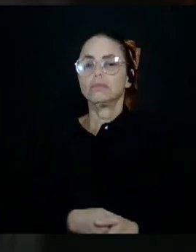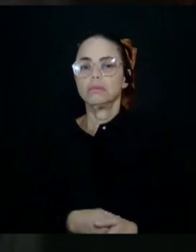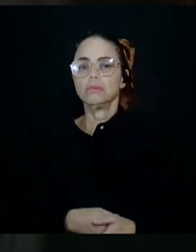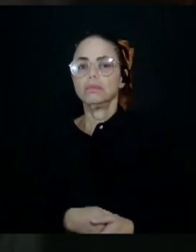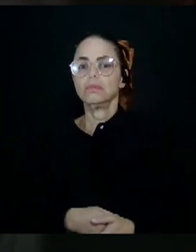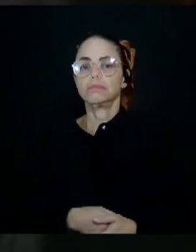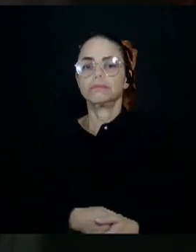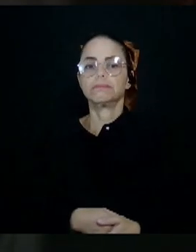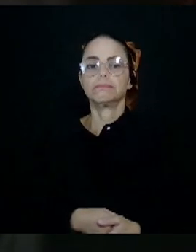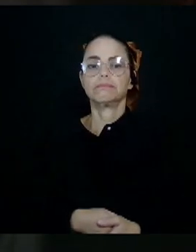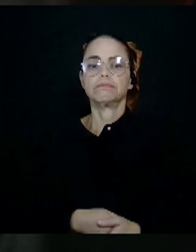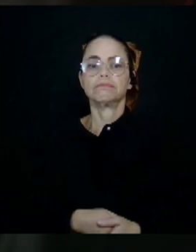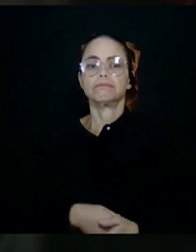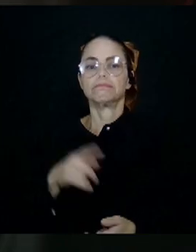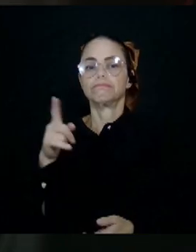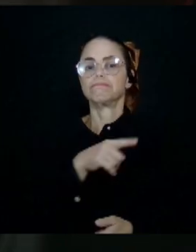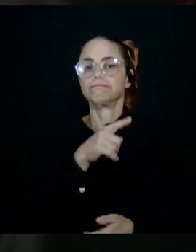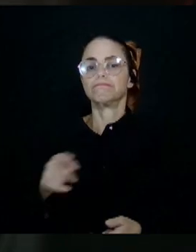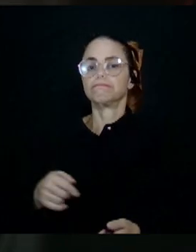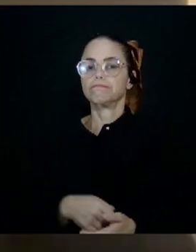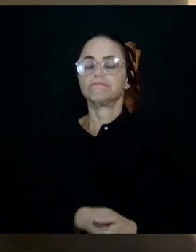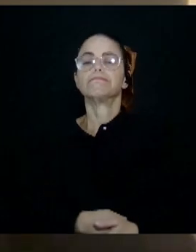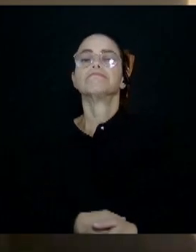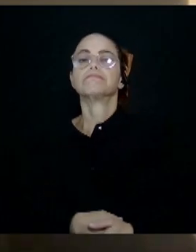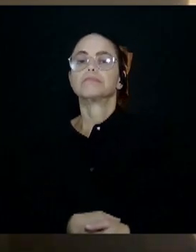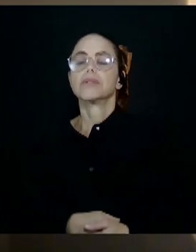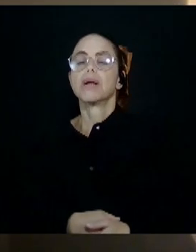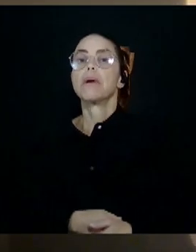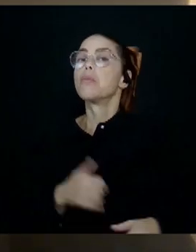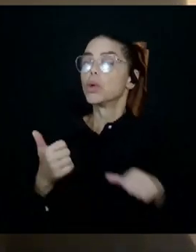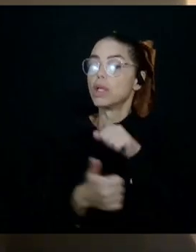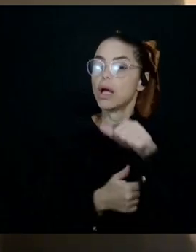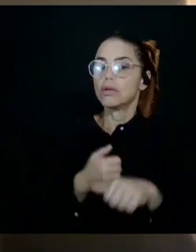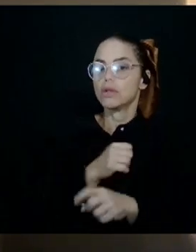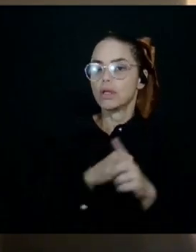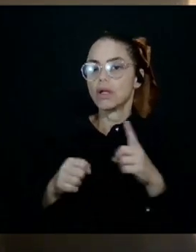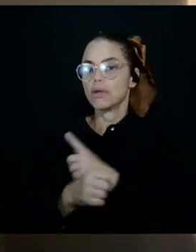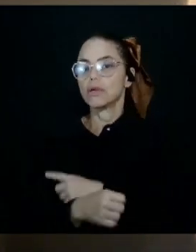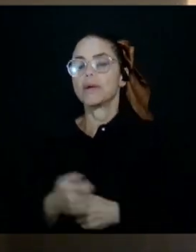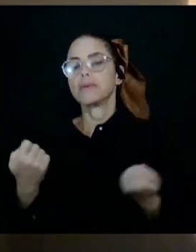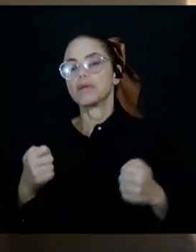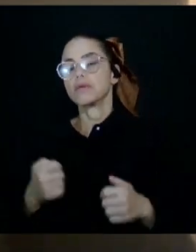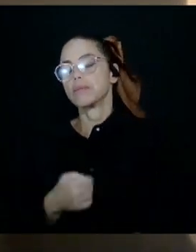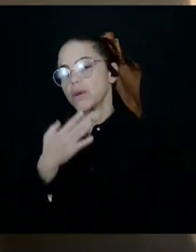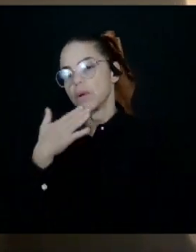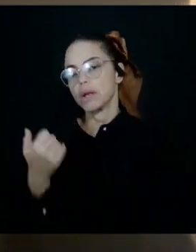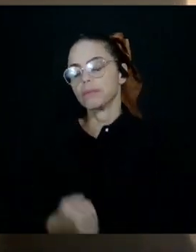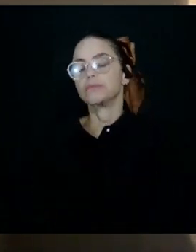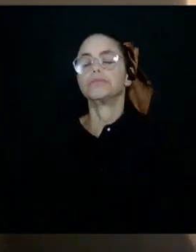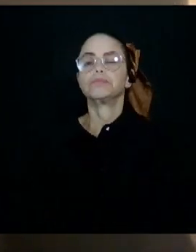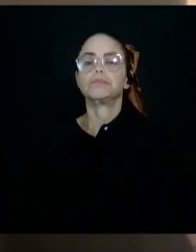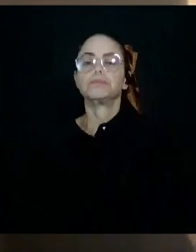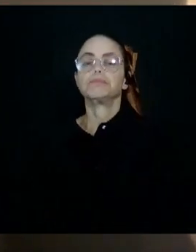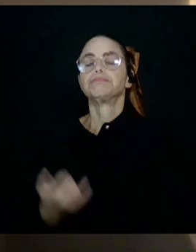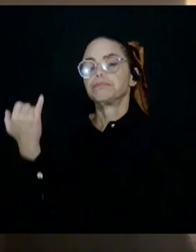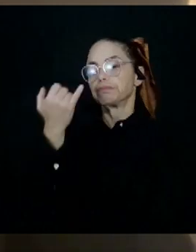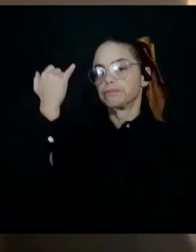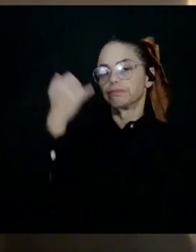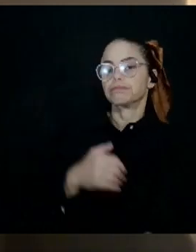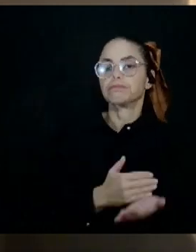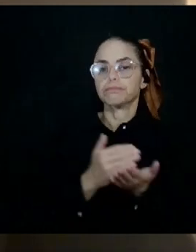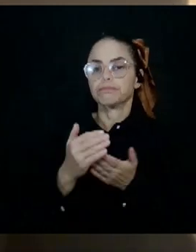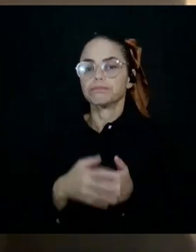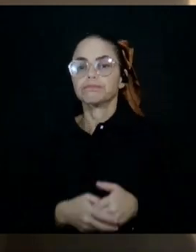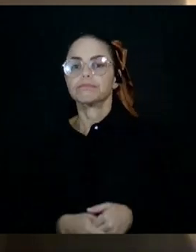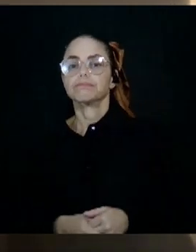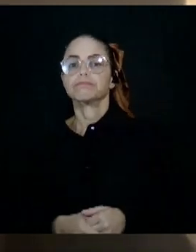romper esses estigmas? Tem como sim. É muito importante a gente começar, inclusive, por isso que a Débora